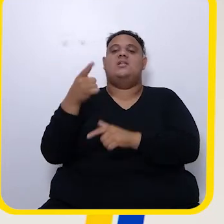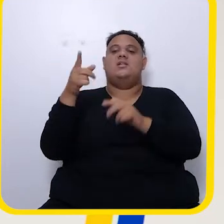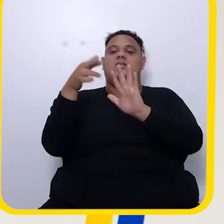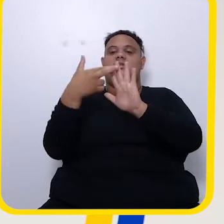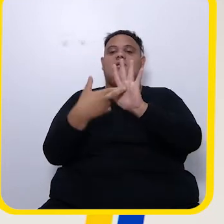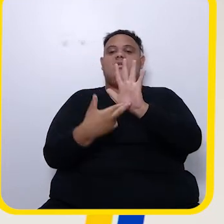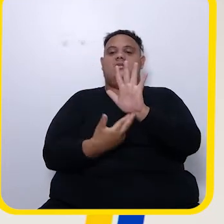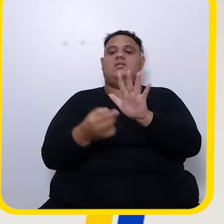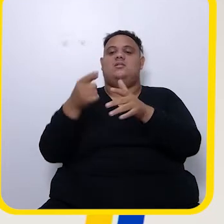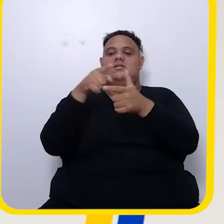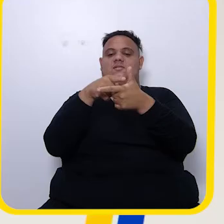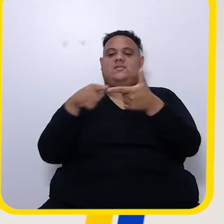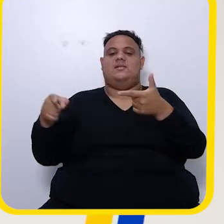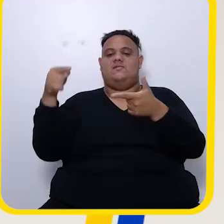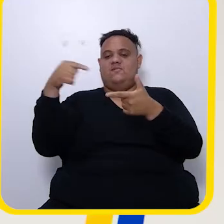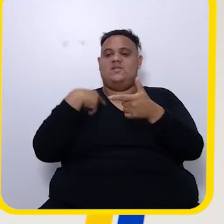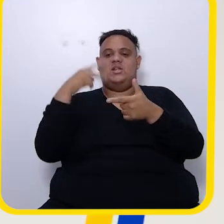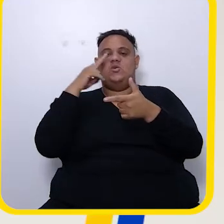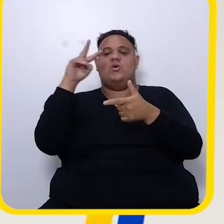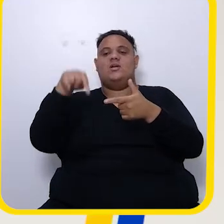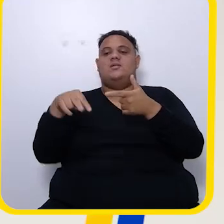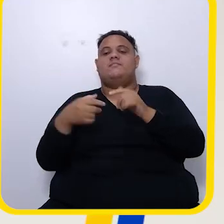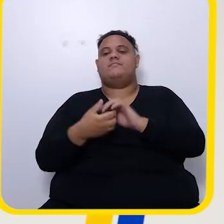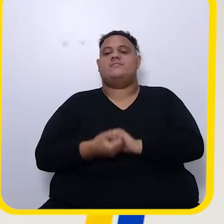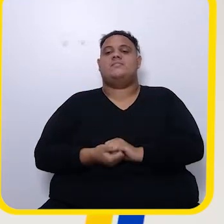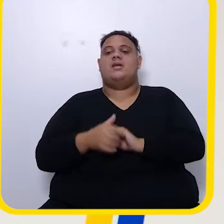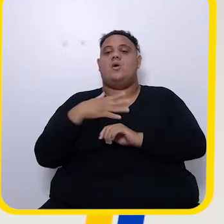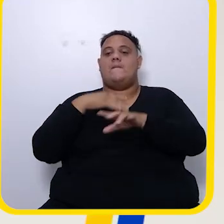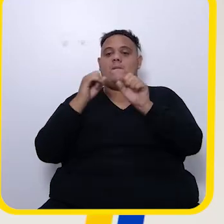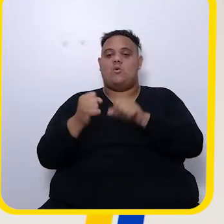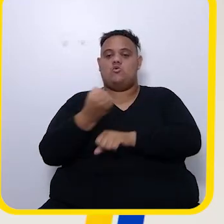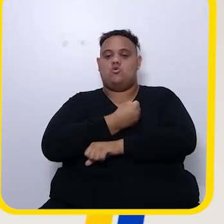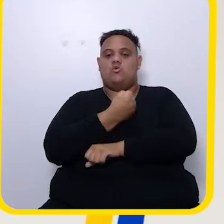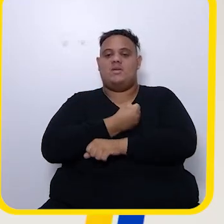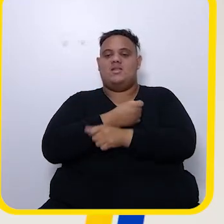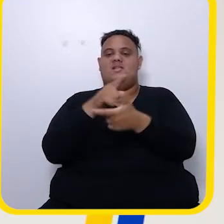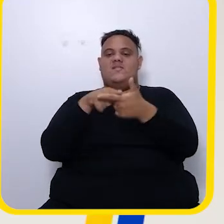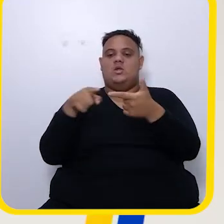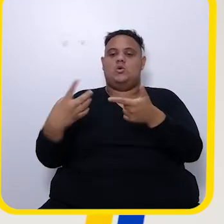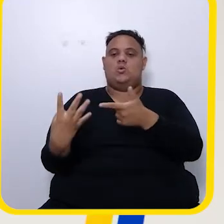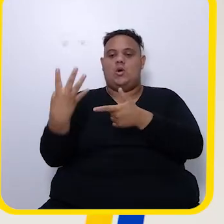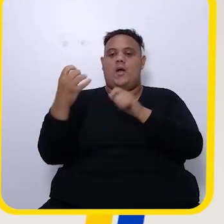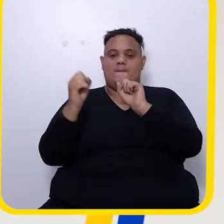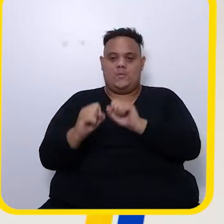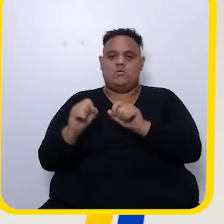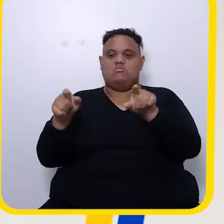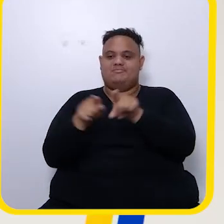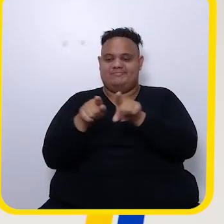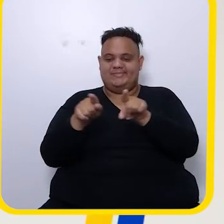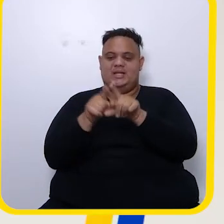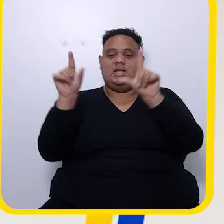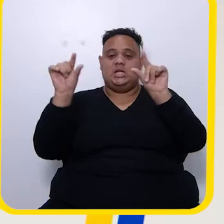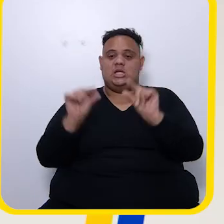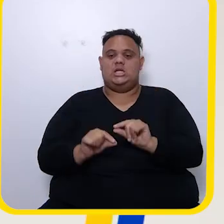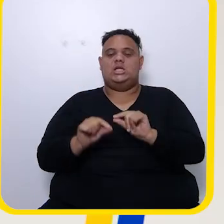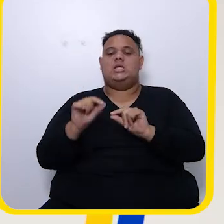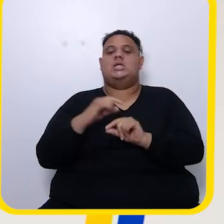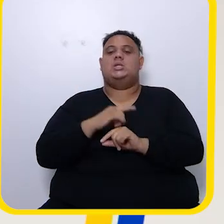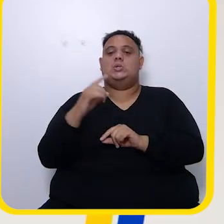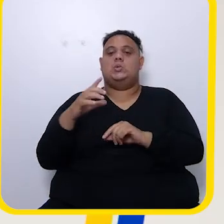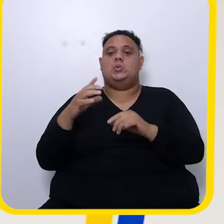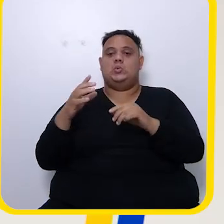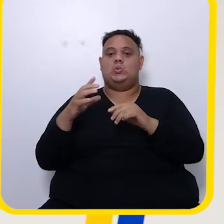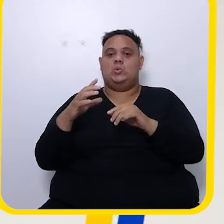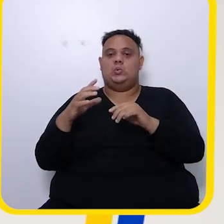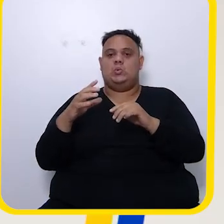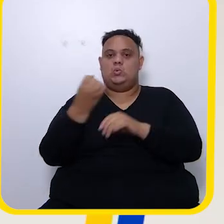gente viu aqui. Aí eu vejo que todos os coeficientes podem ser divididos por 4, então vamos diminuir ainda mais esses coeficientes